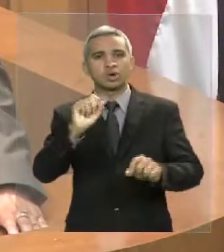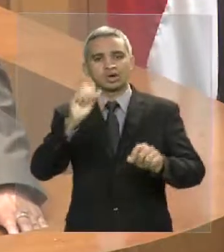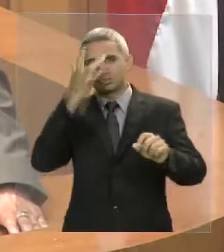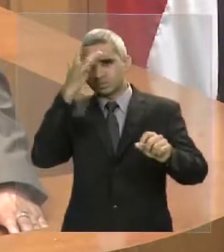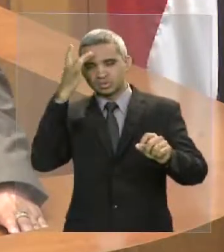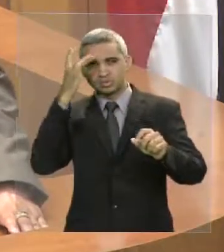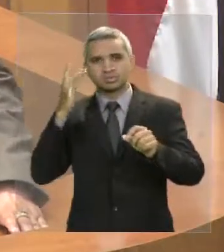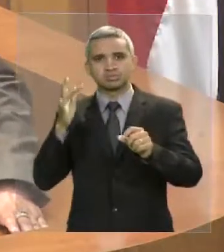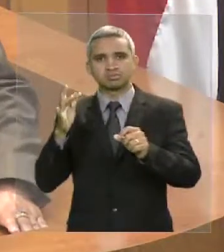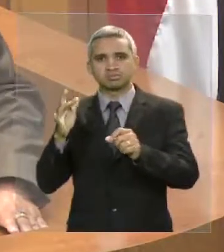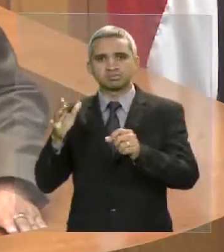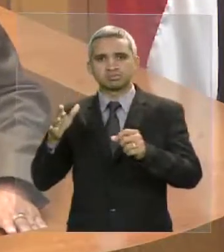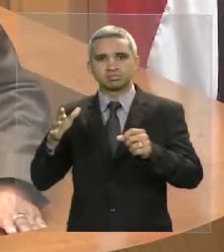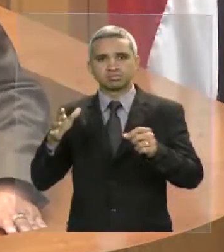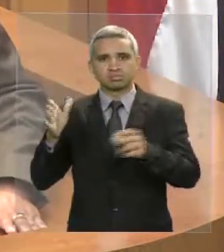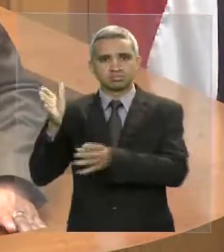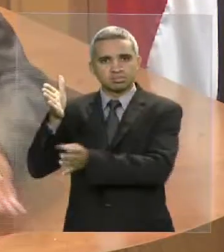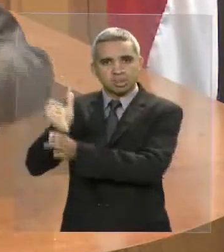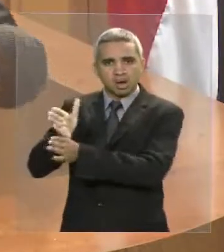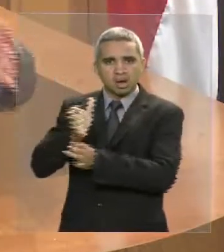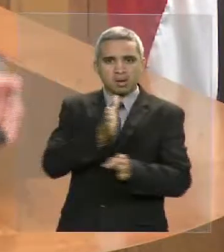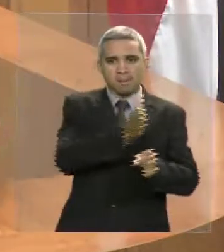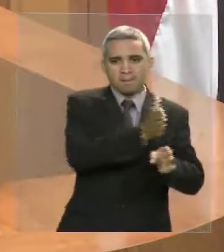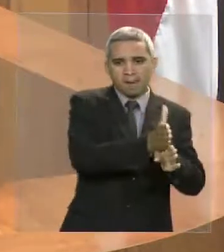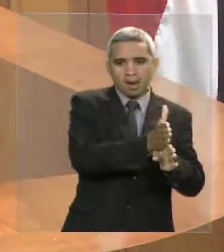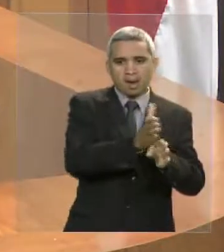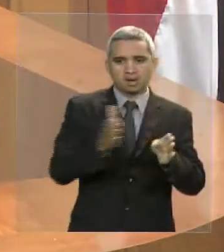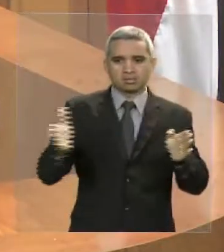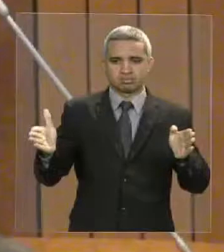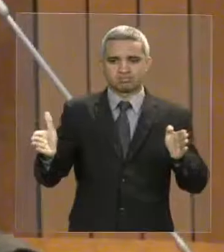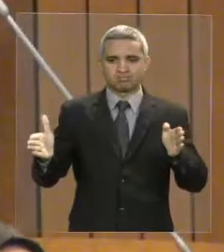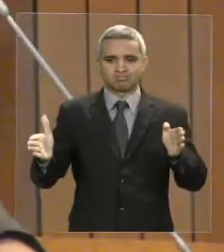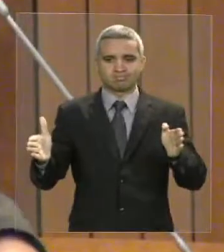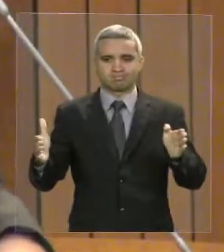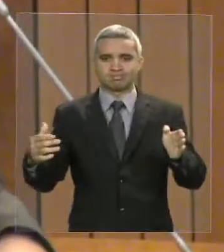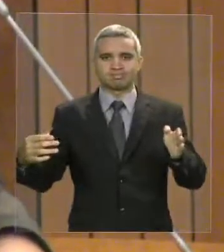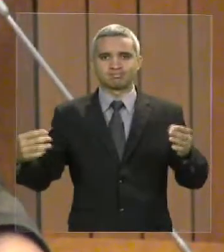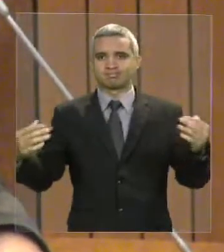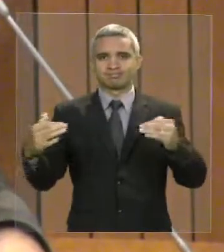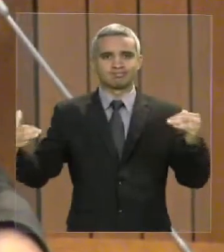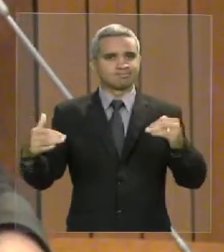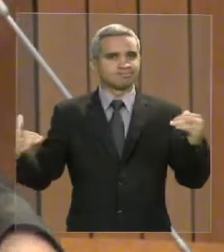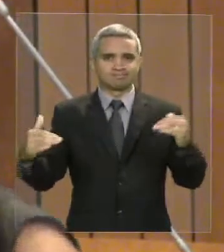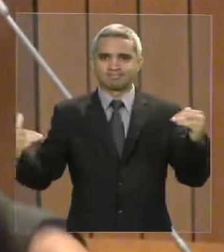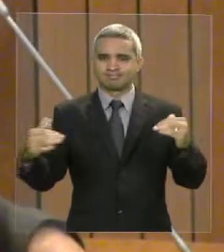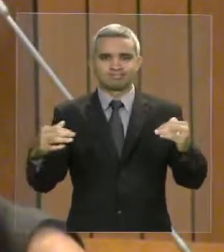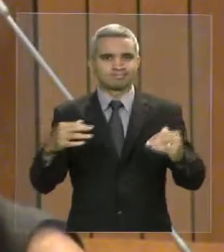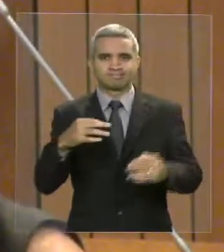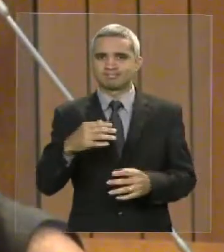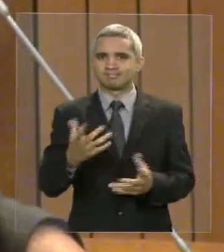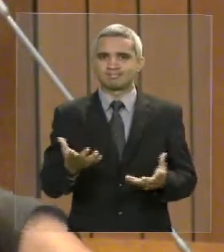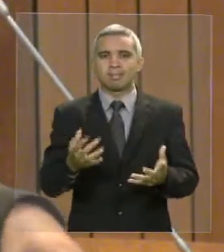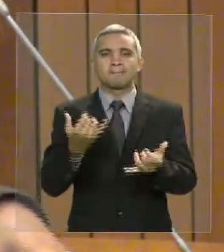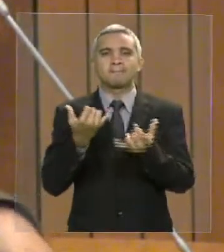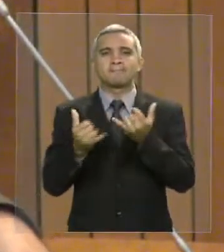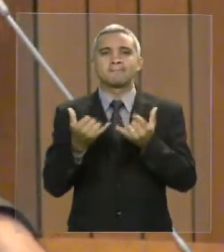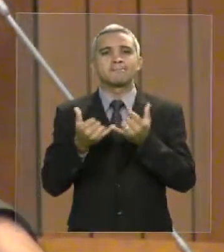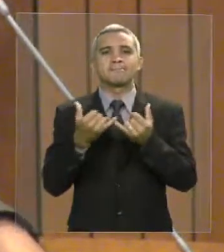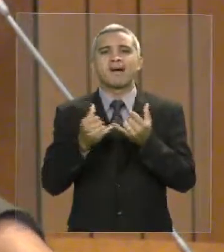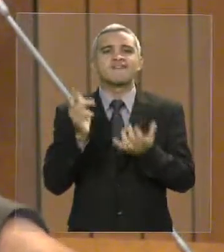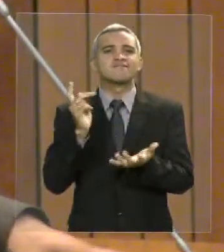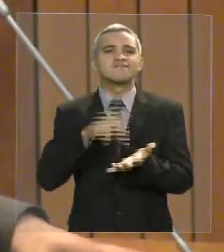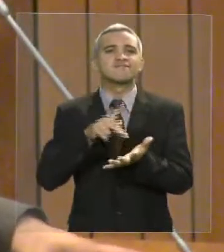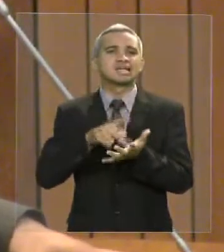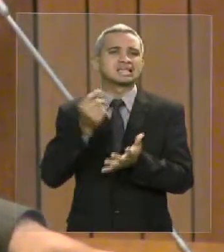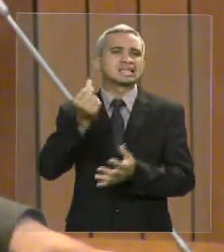populares vieram falar comigo de forma assim, horrorizadas com a situação, porque foi um verdadeiro faroeste, uma verdadeira